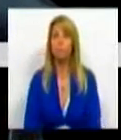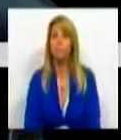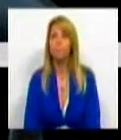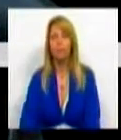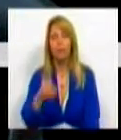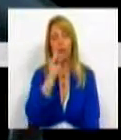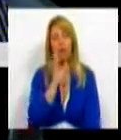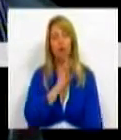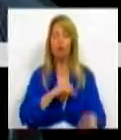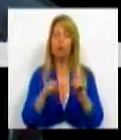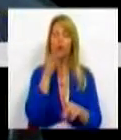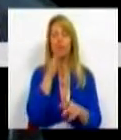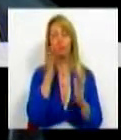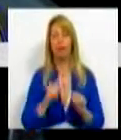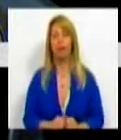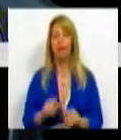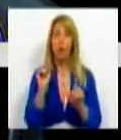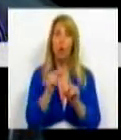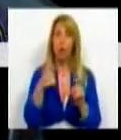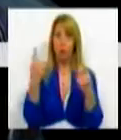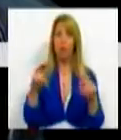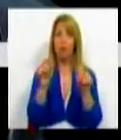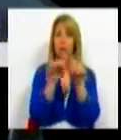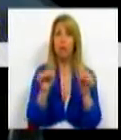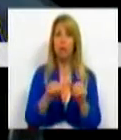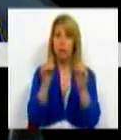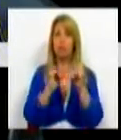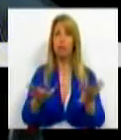Senhora Deputada, o BANIF tinha sistemas informáticos.